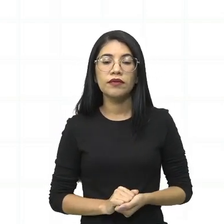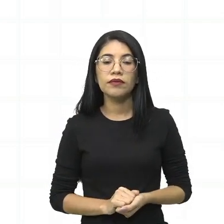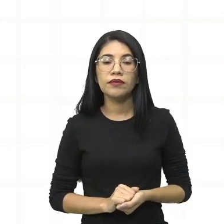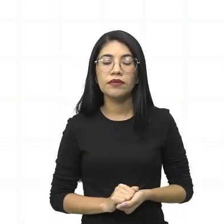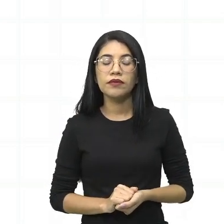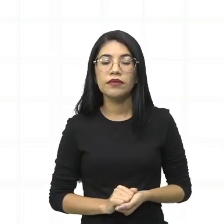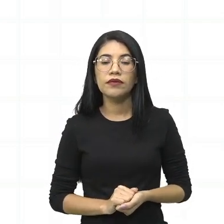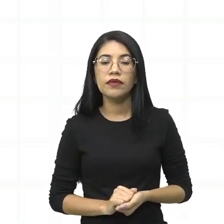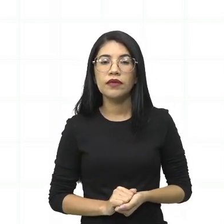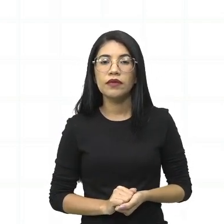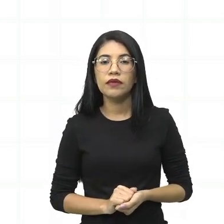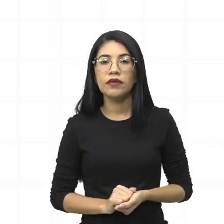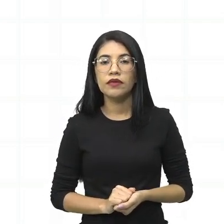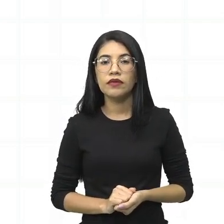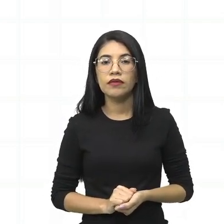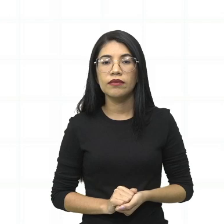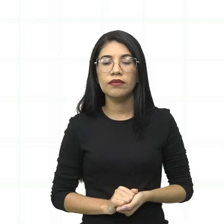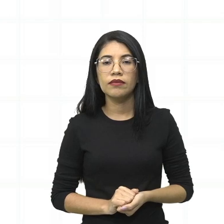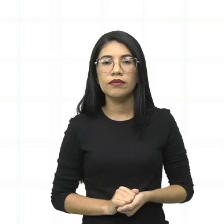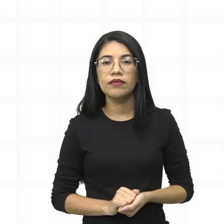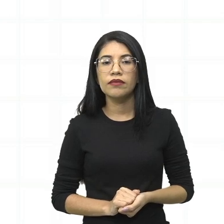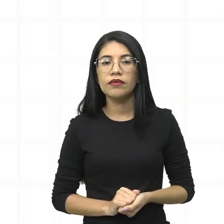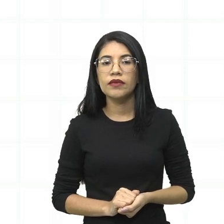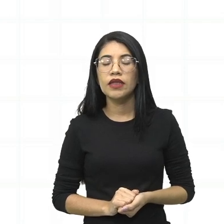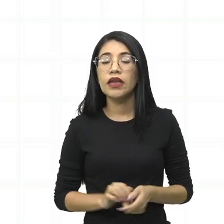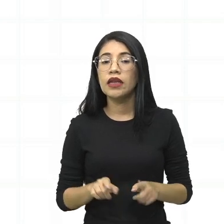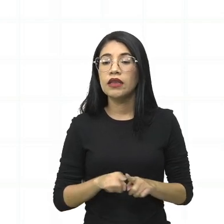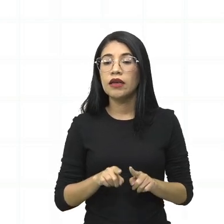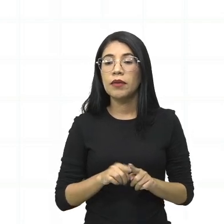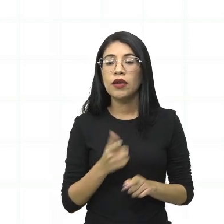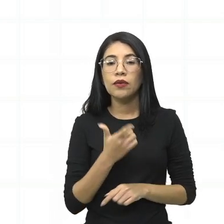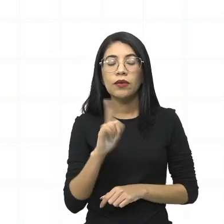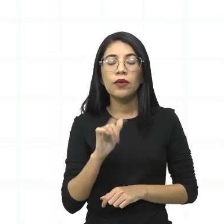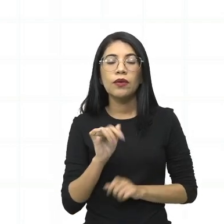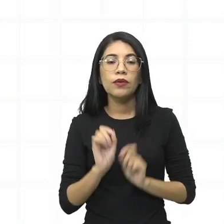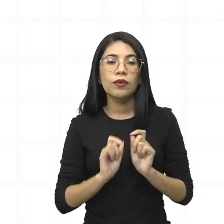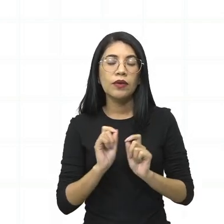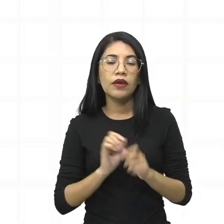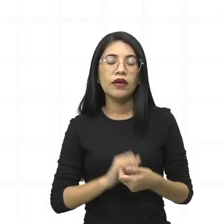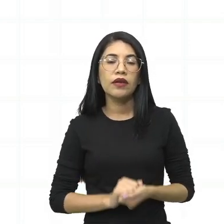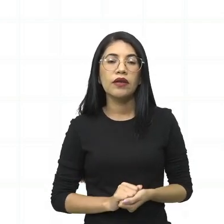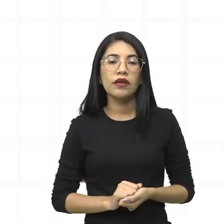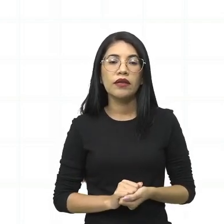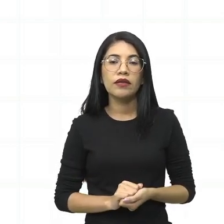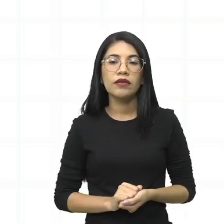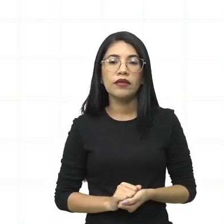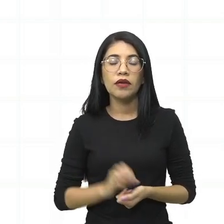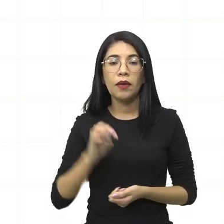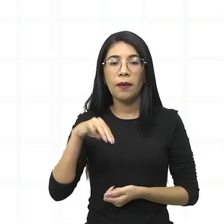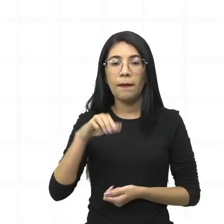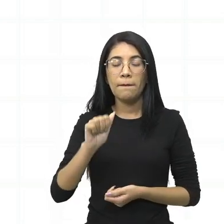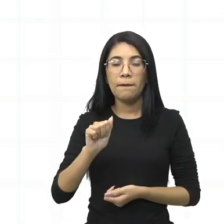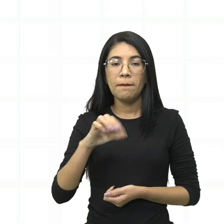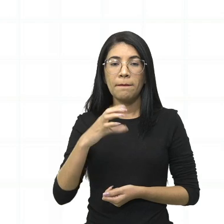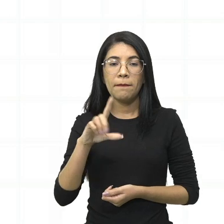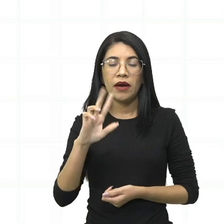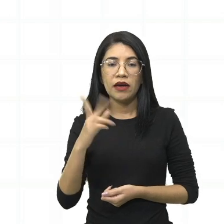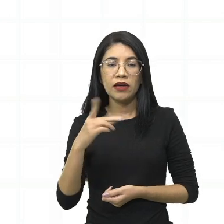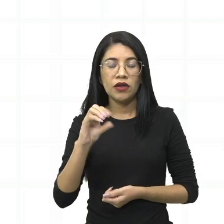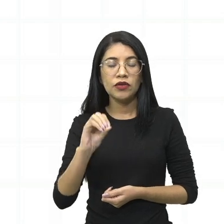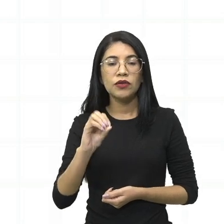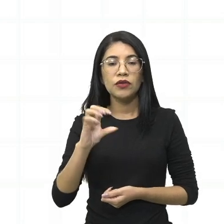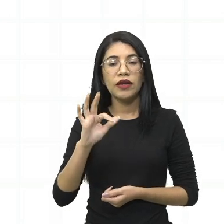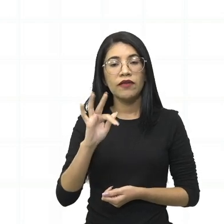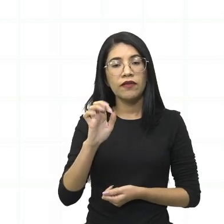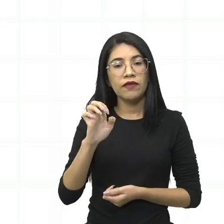Nós ainda temos o que utiliza a palavra macho e macha, não, macho e